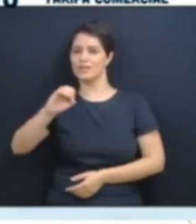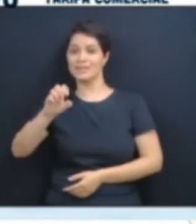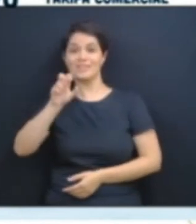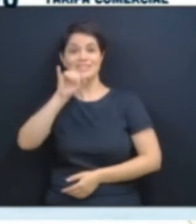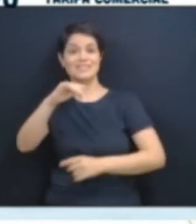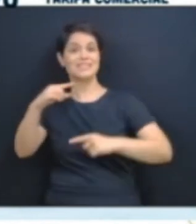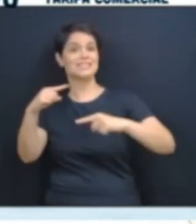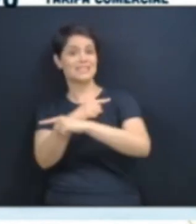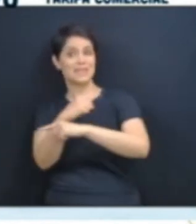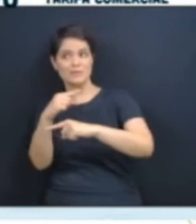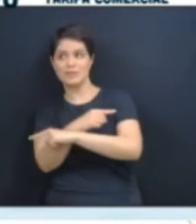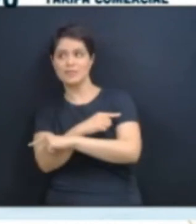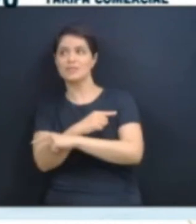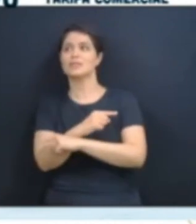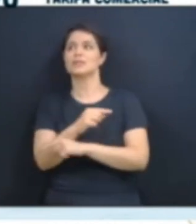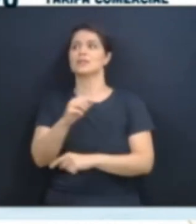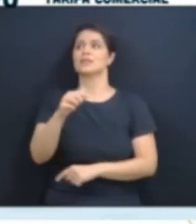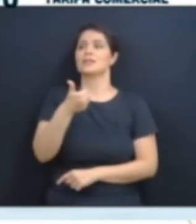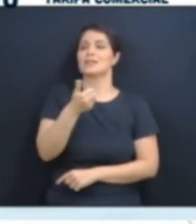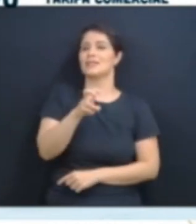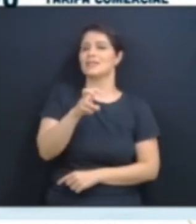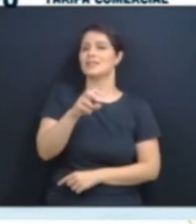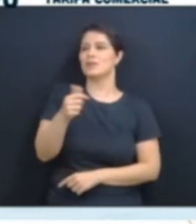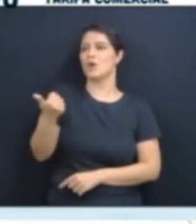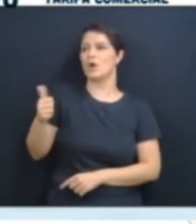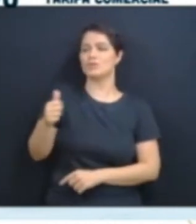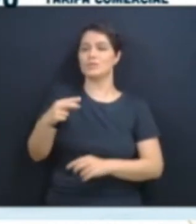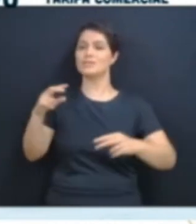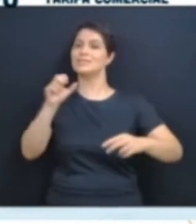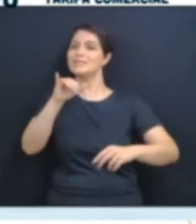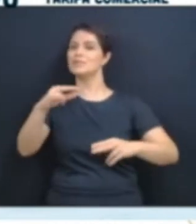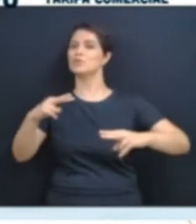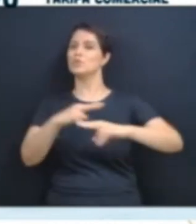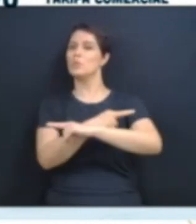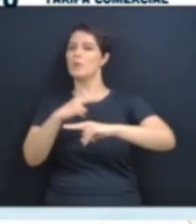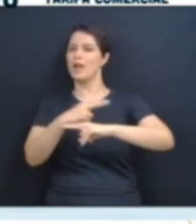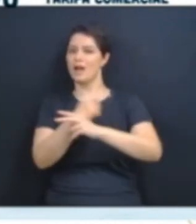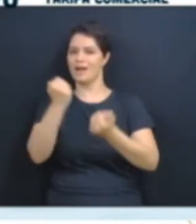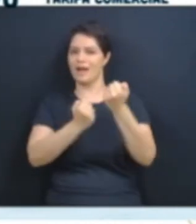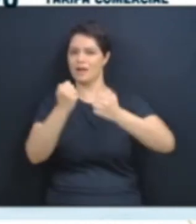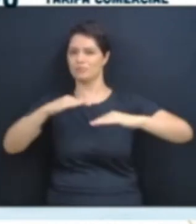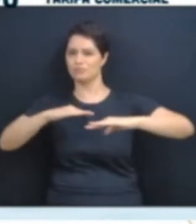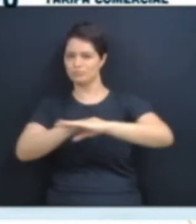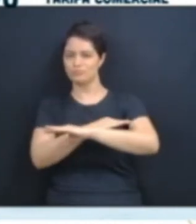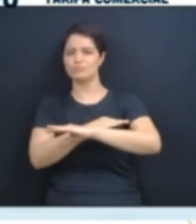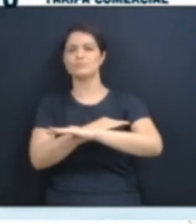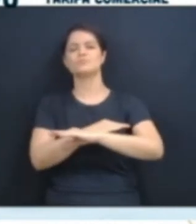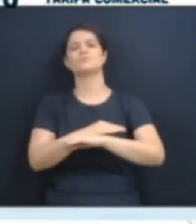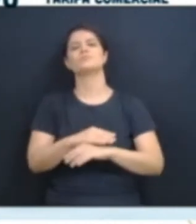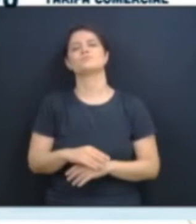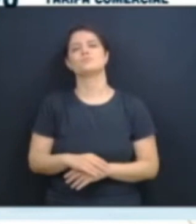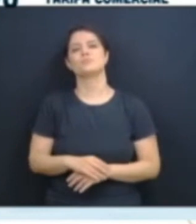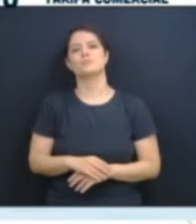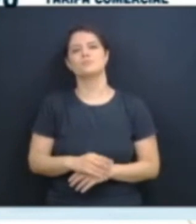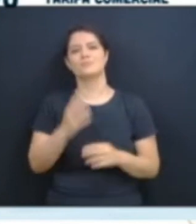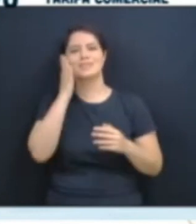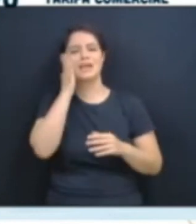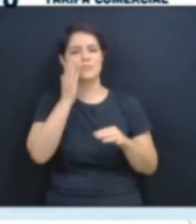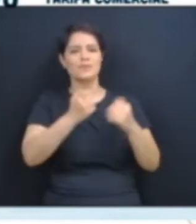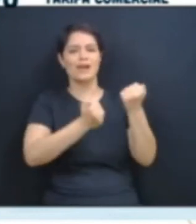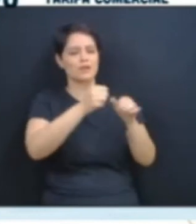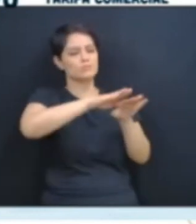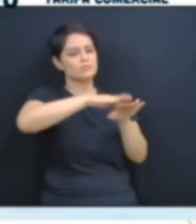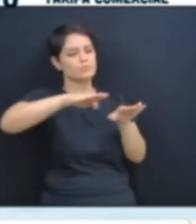esse valor pelo IPCA de 2023. E olhem só o que acontece. O edital de 8 de 2023 vai para